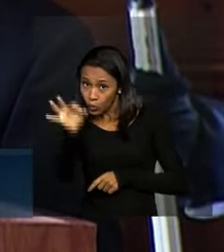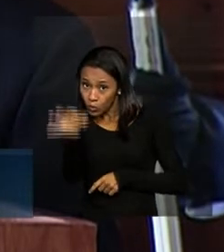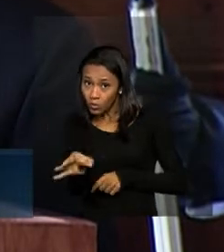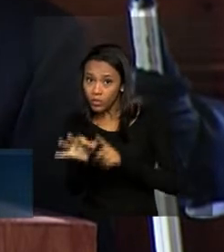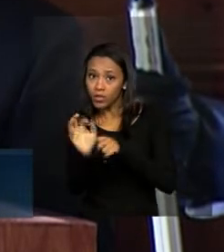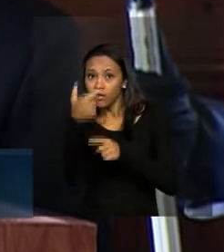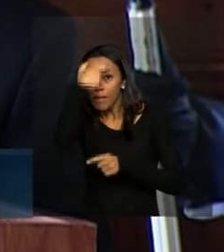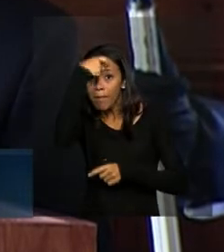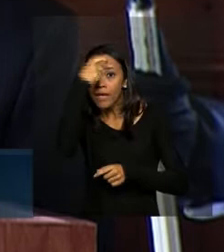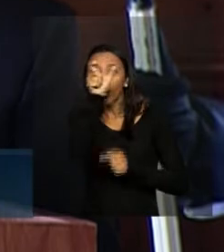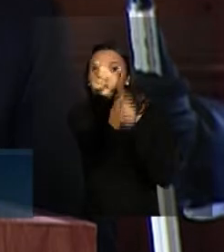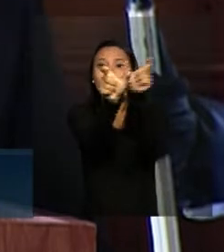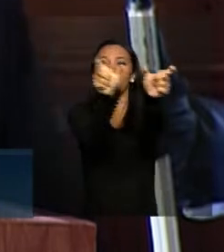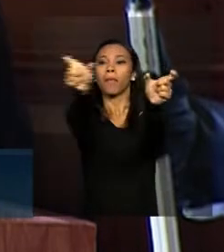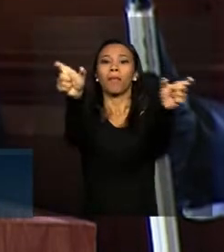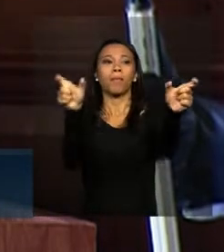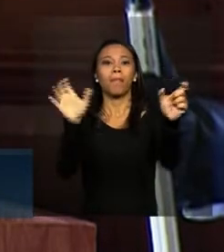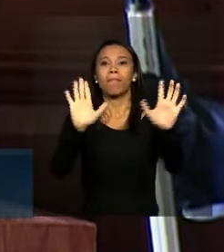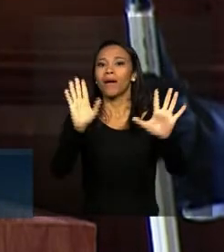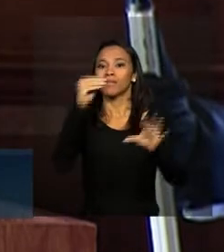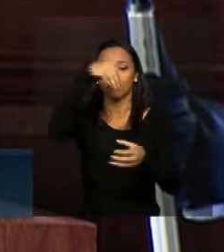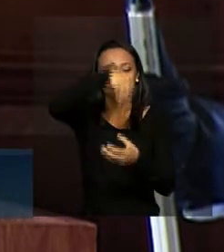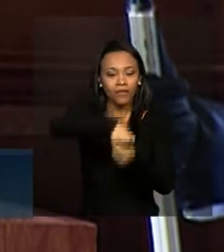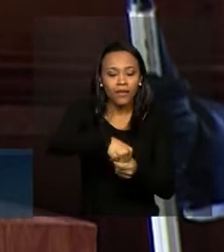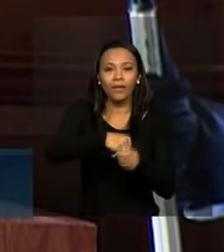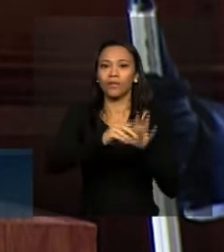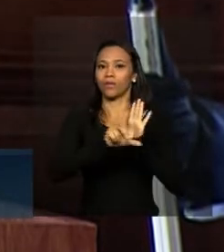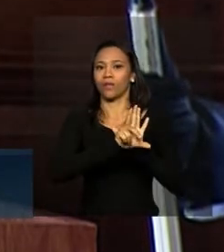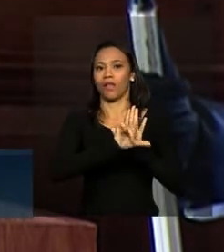pessoas, mas não está na ordem jurídica. Mas,